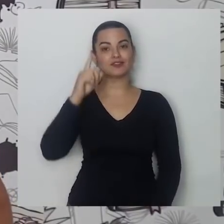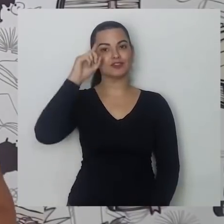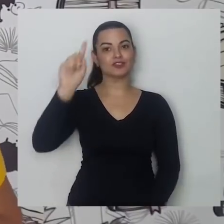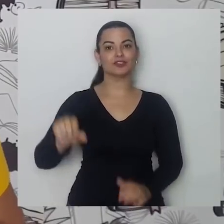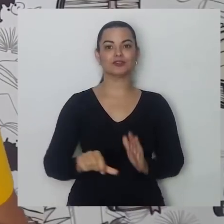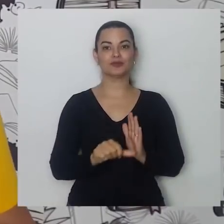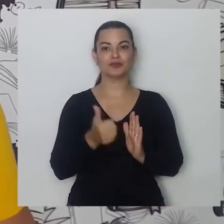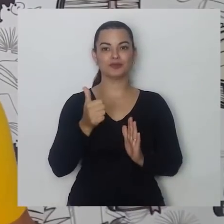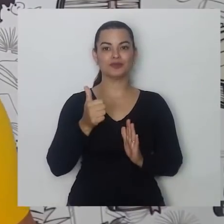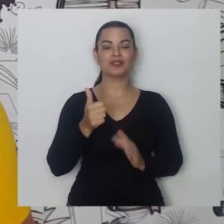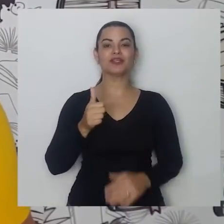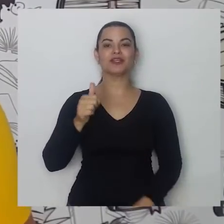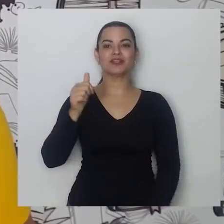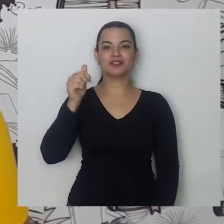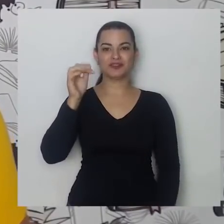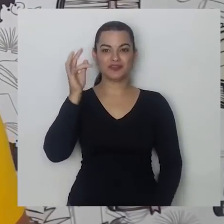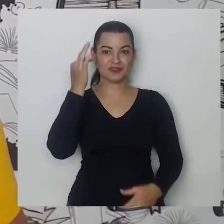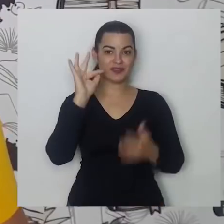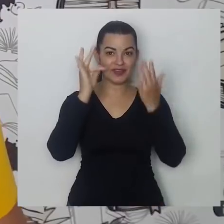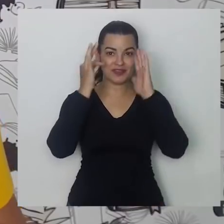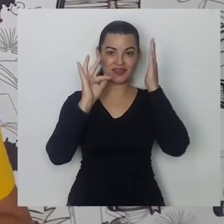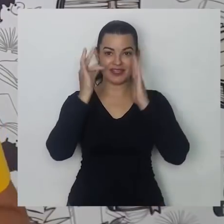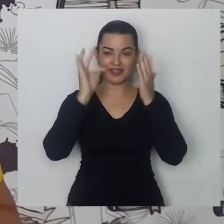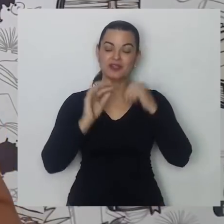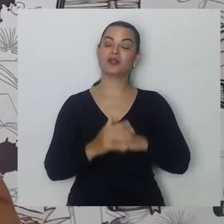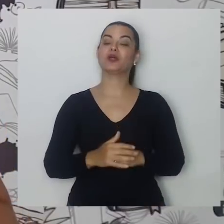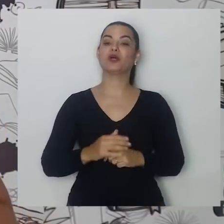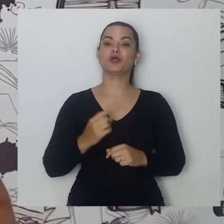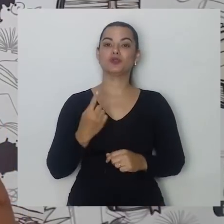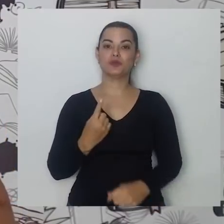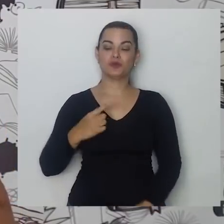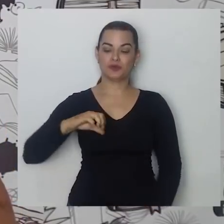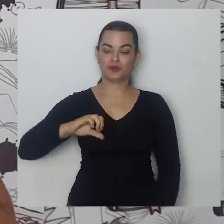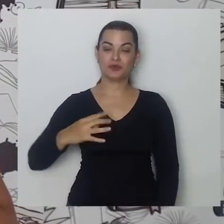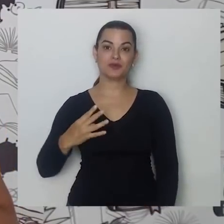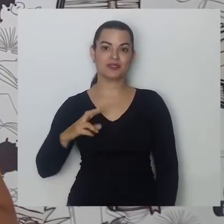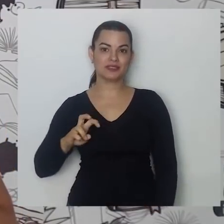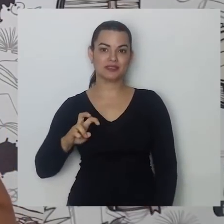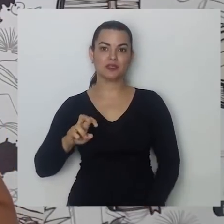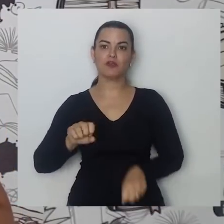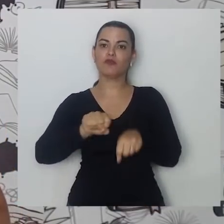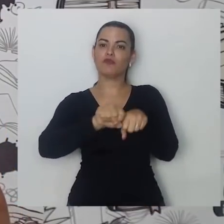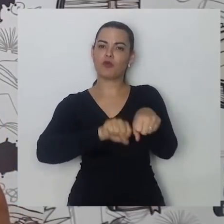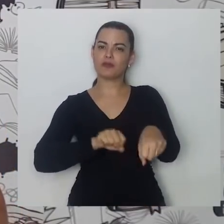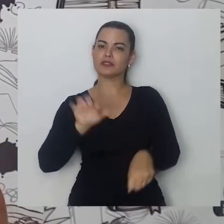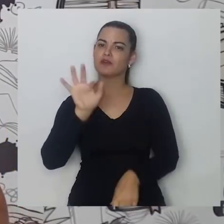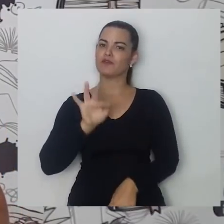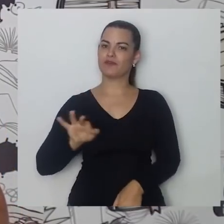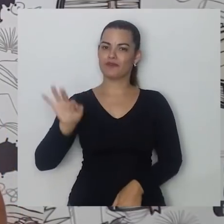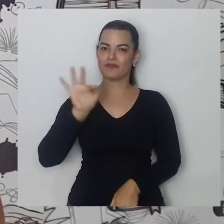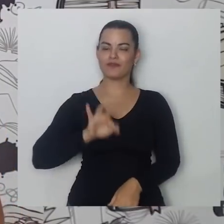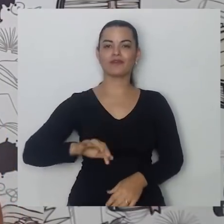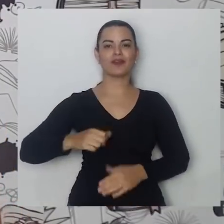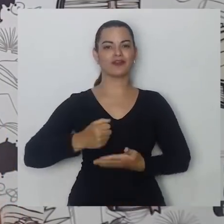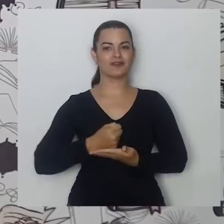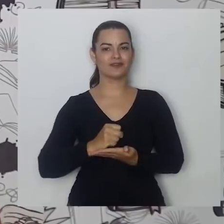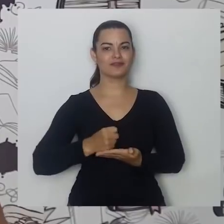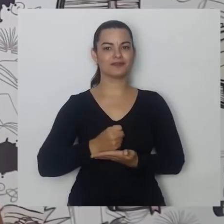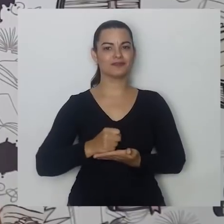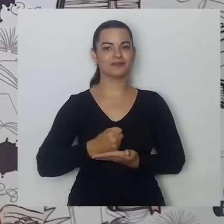de 1945. Formou-se farmacêutica na Faculdade de Farmácia